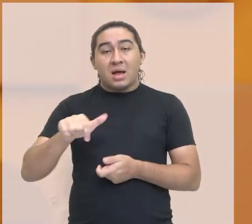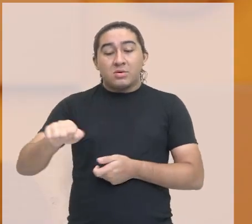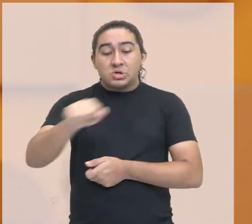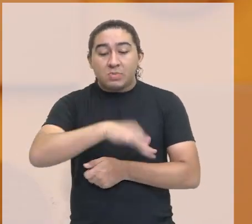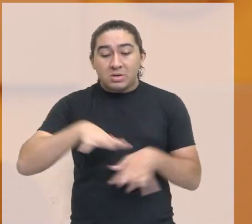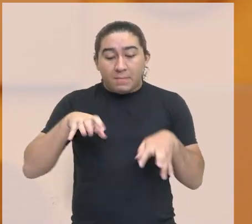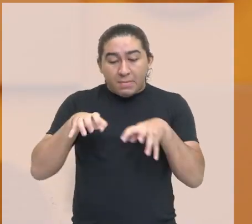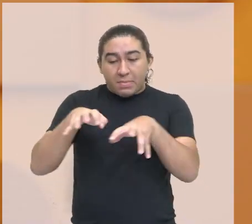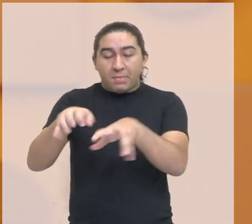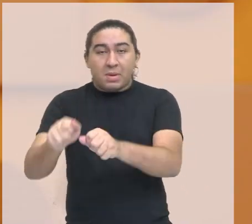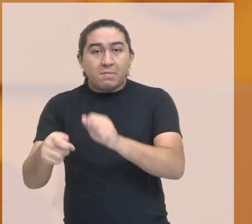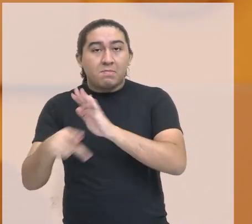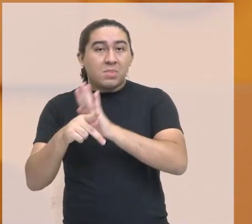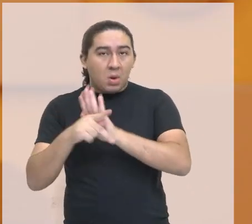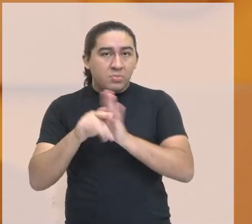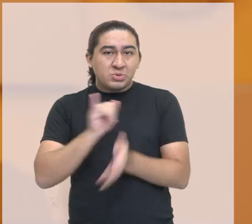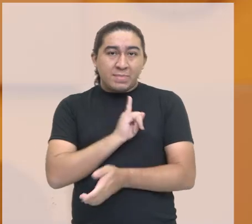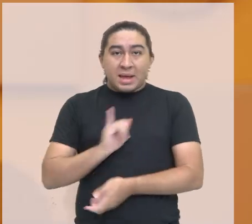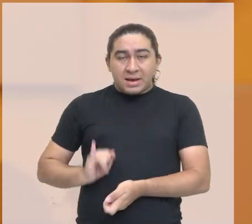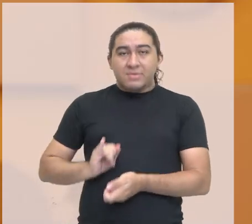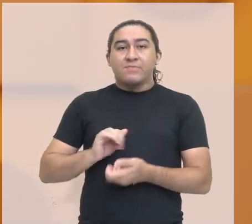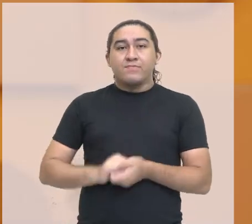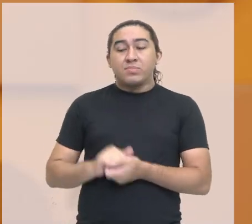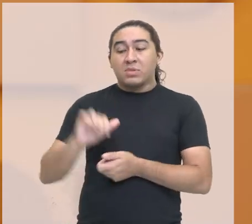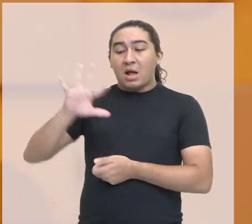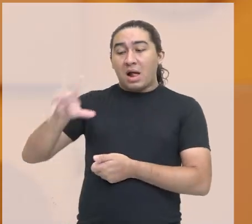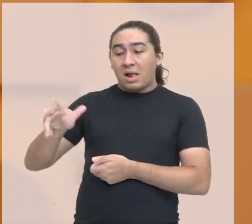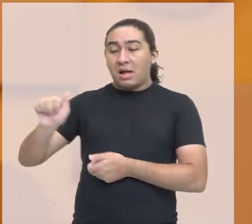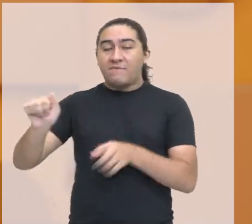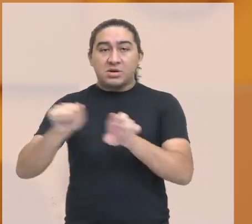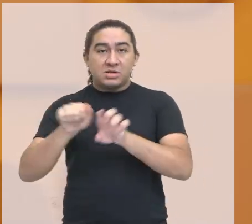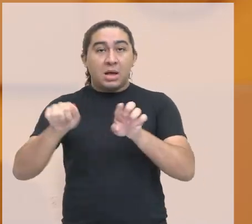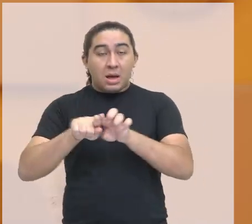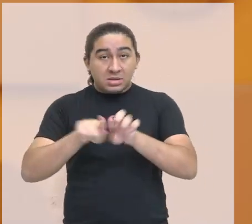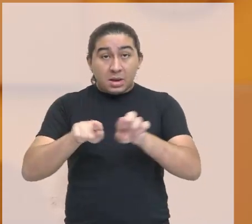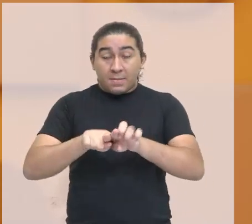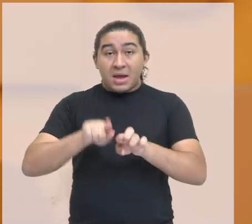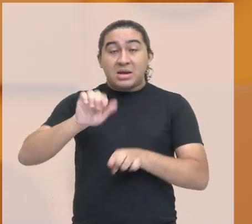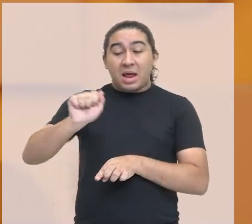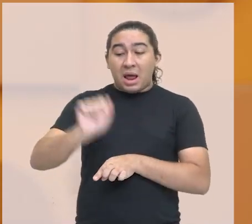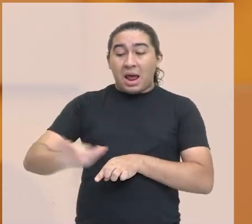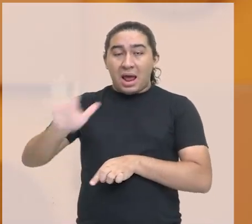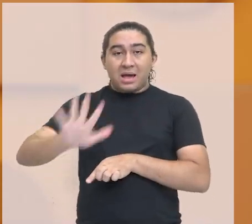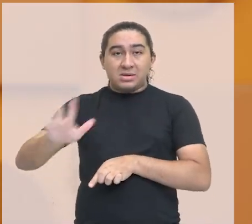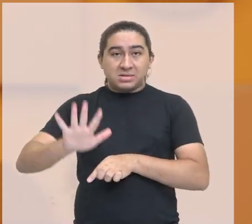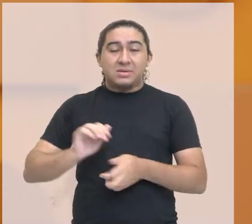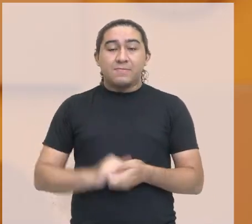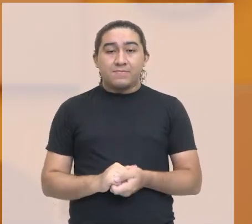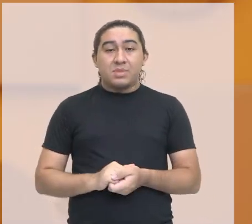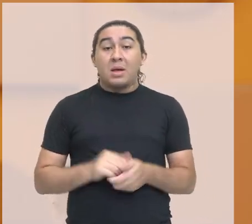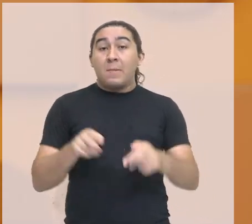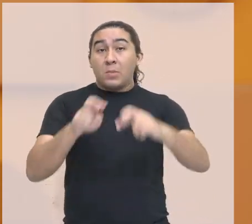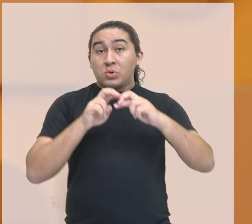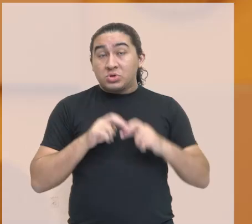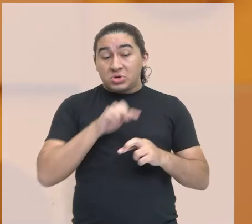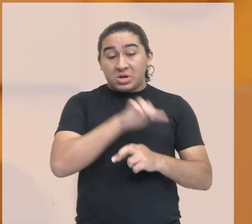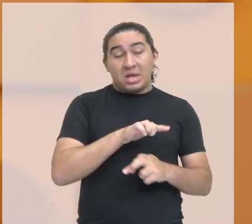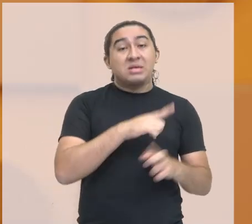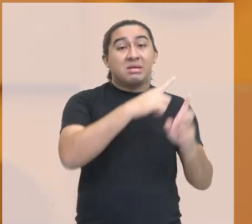ocupações imperialistas na África e também na Ásia. E foi nesse ponto que Hitler resolveu,